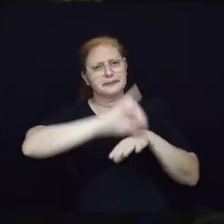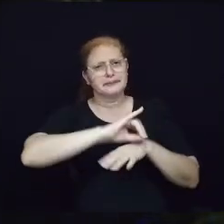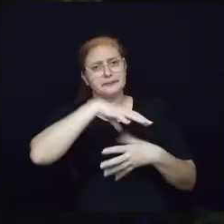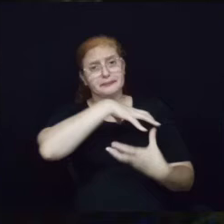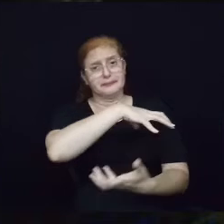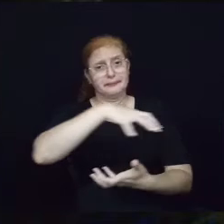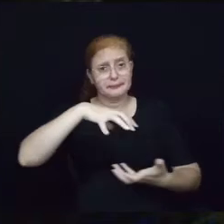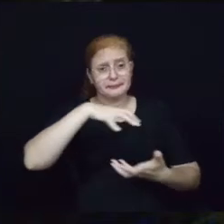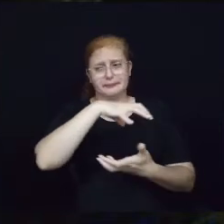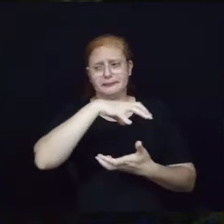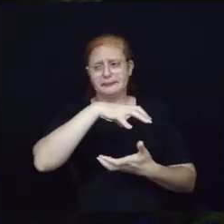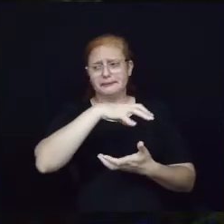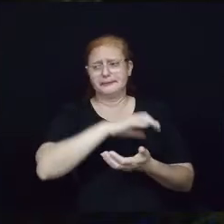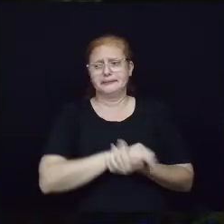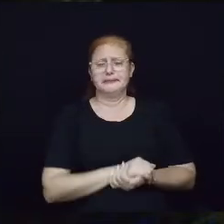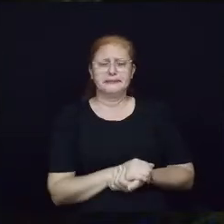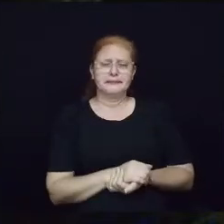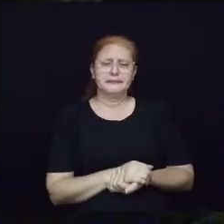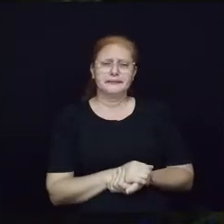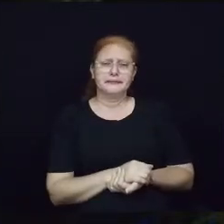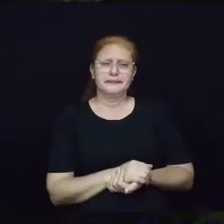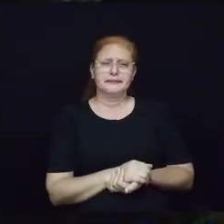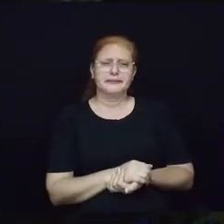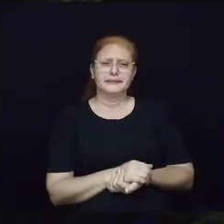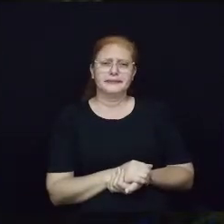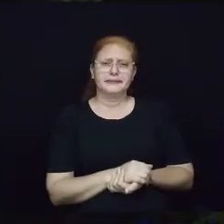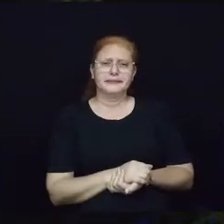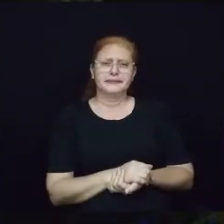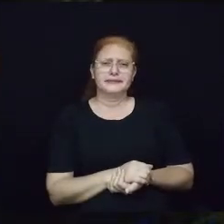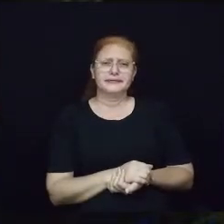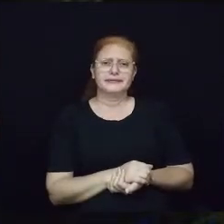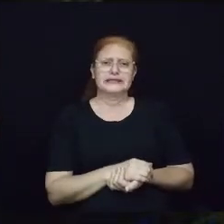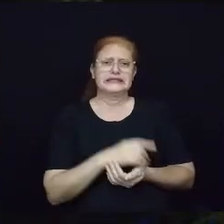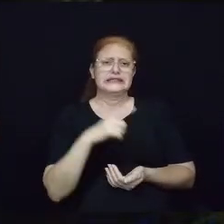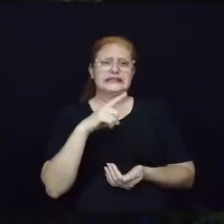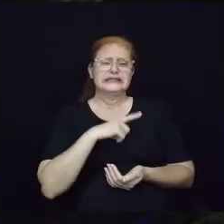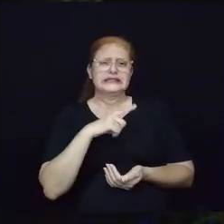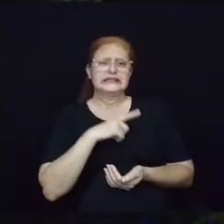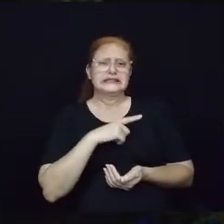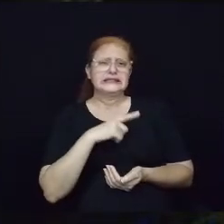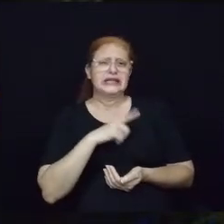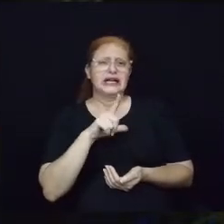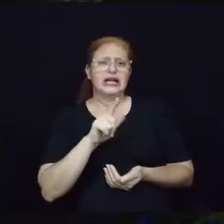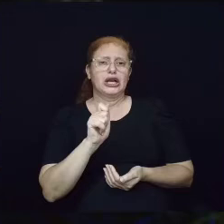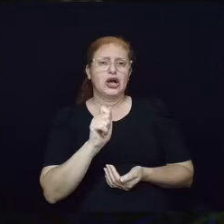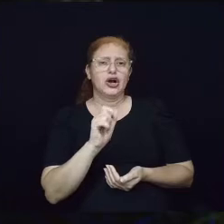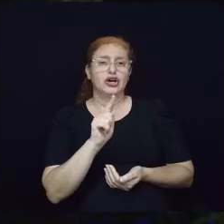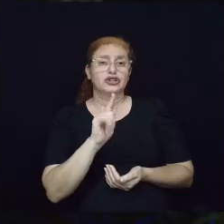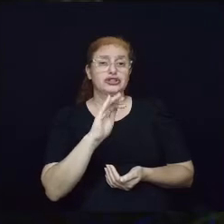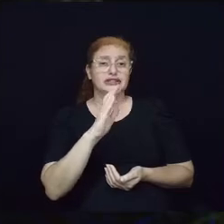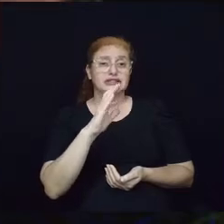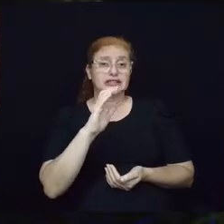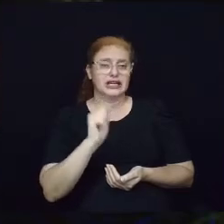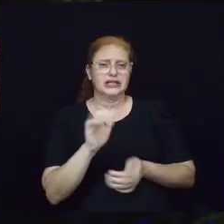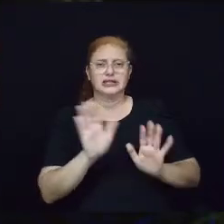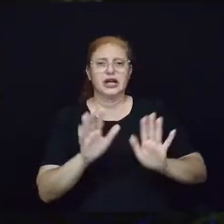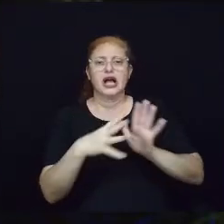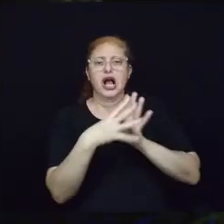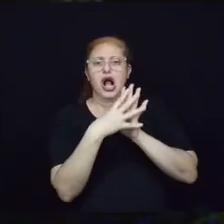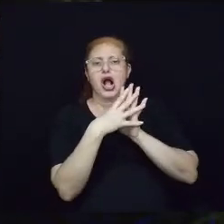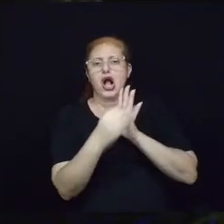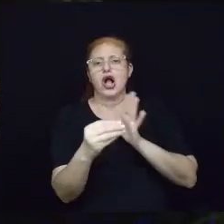objetos do mundo a partir da lógica que gera eles, né? E não de uma cópia